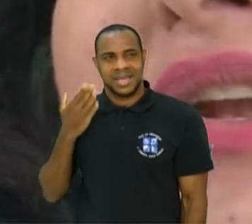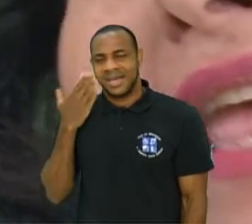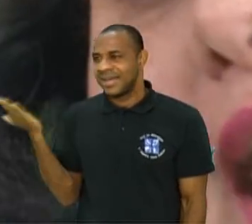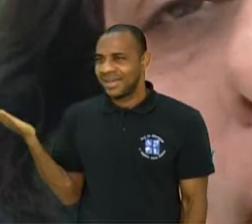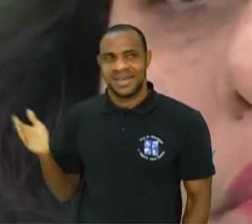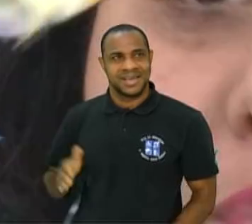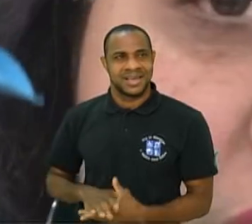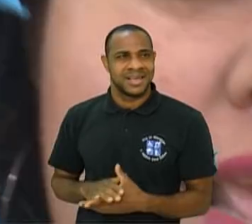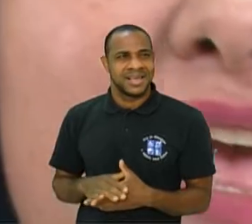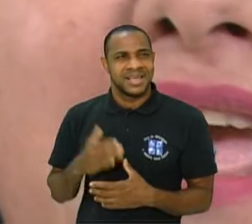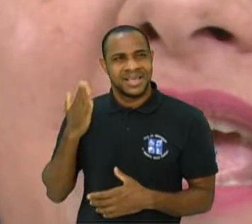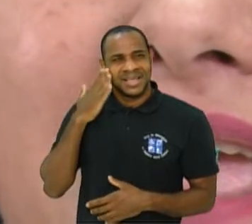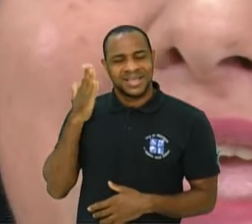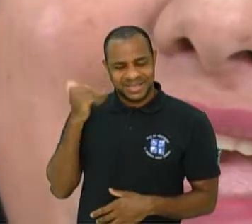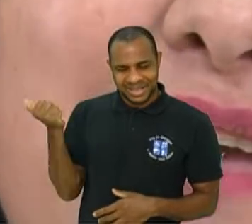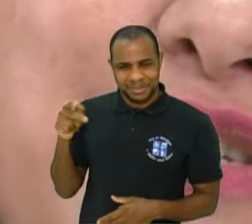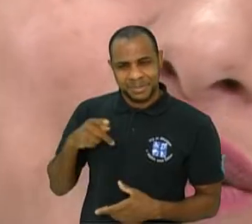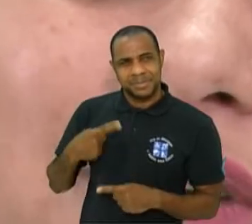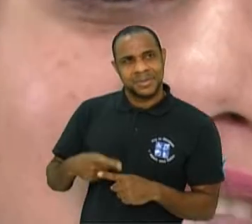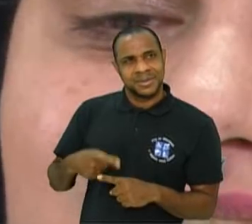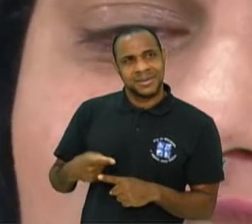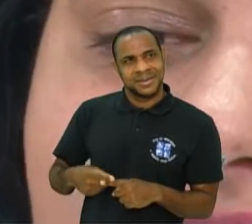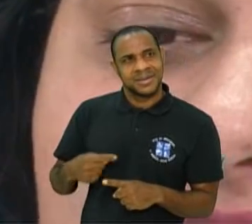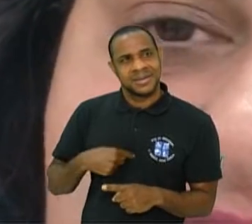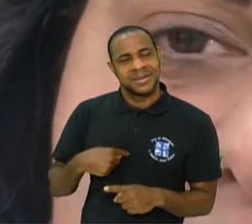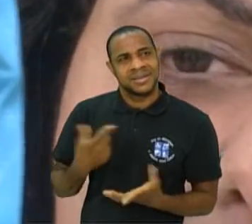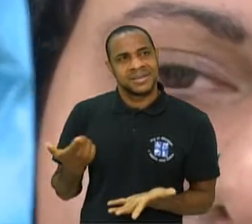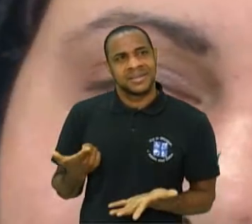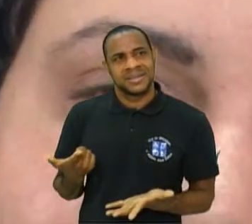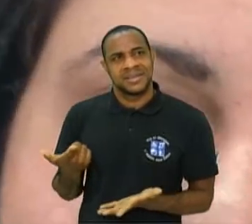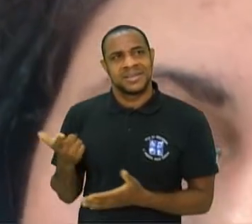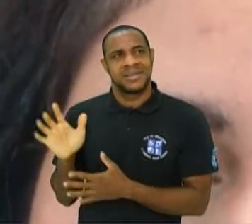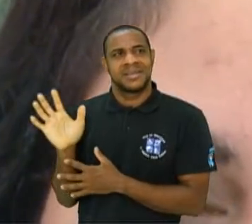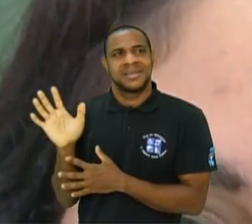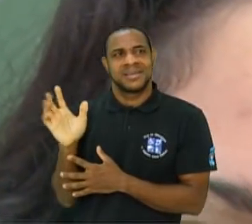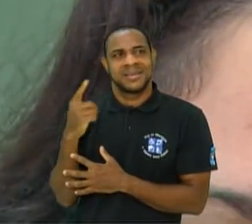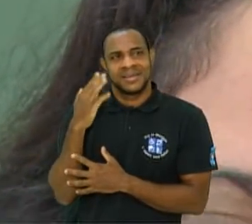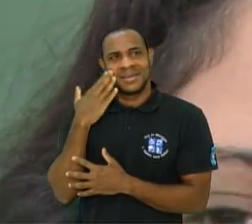Sabe por quê? Porque eu sou toda cheia de